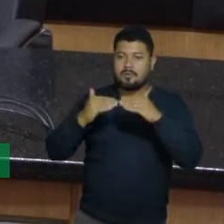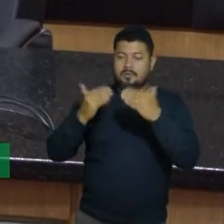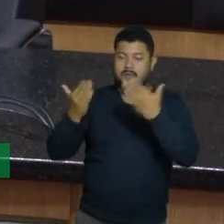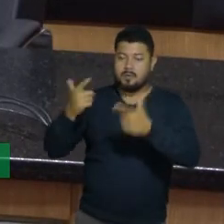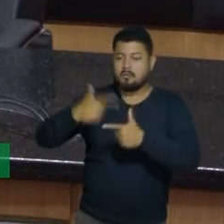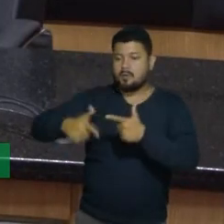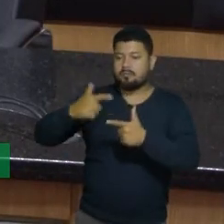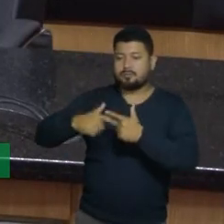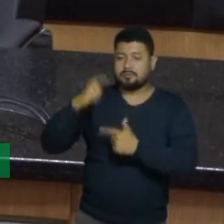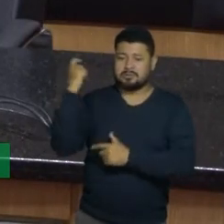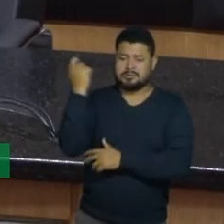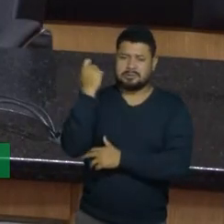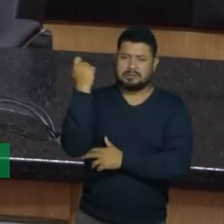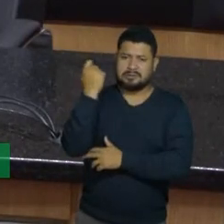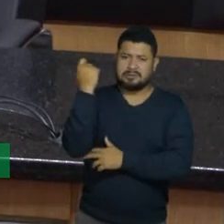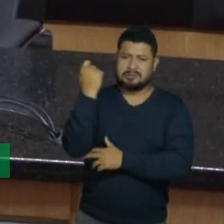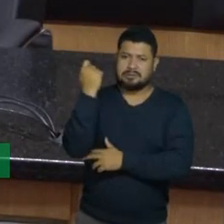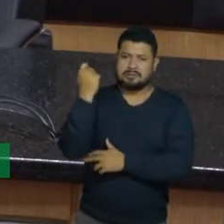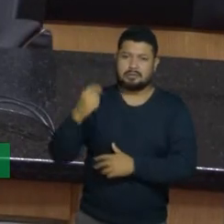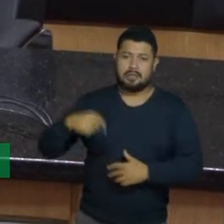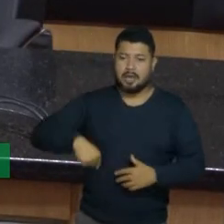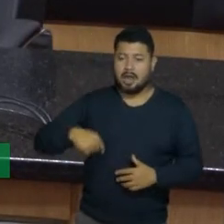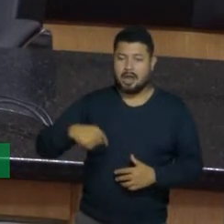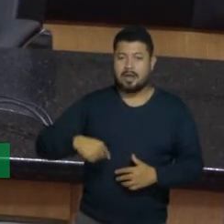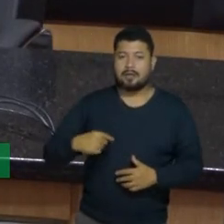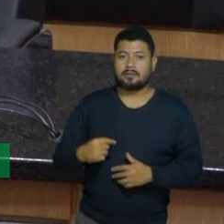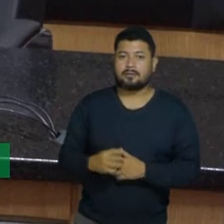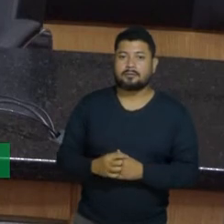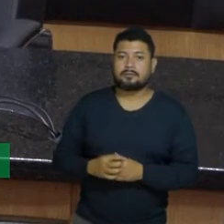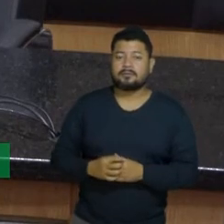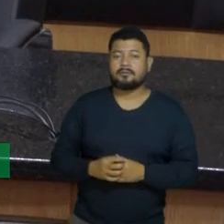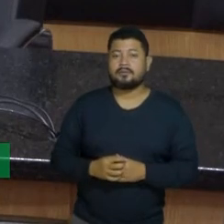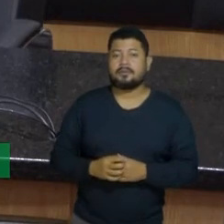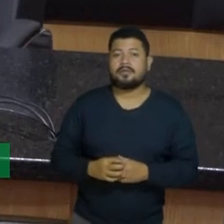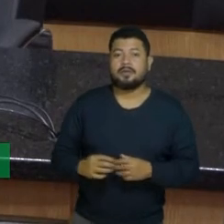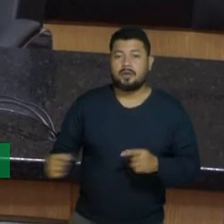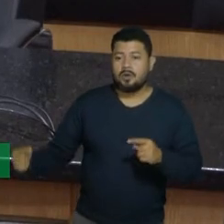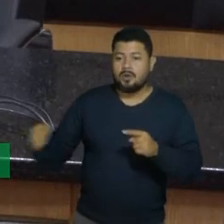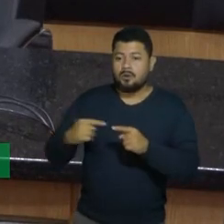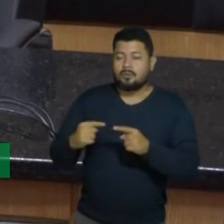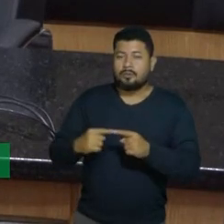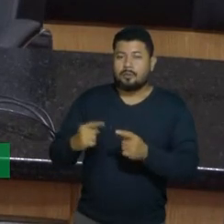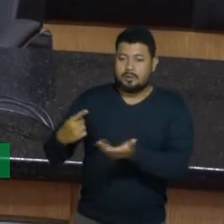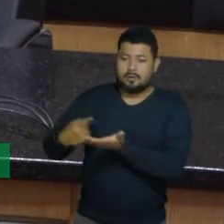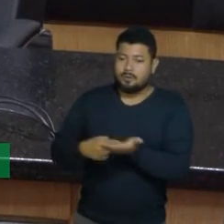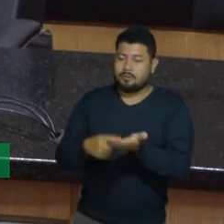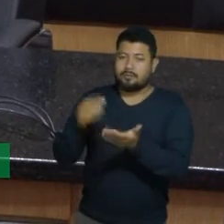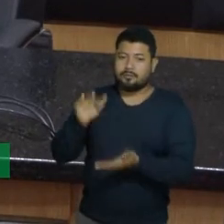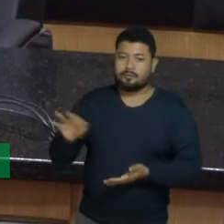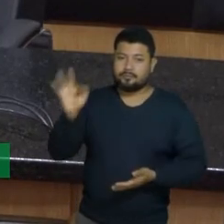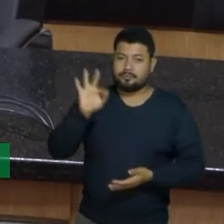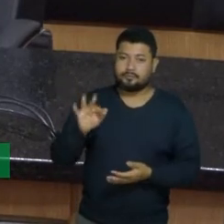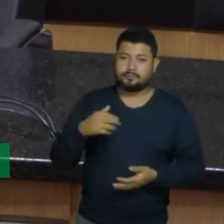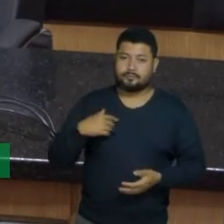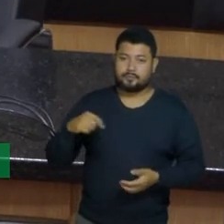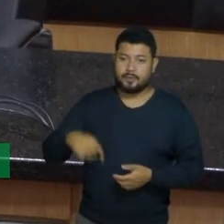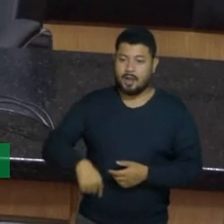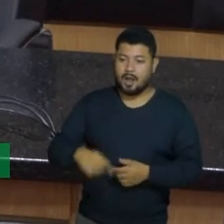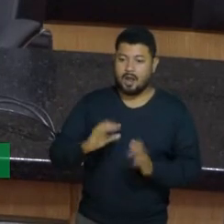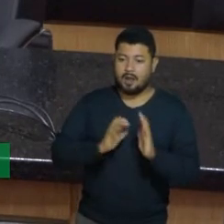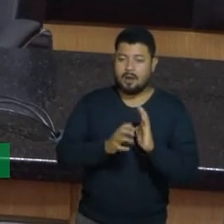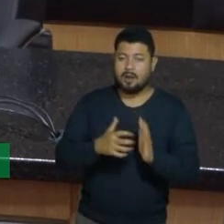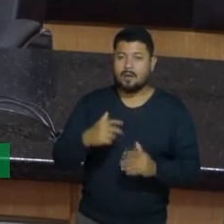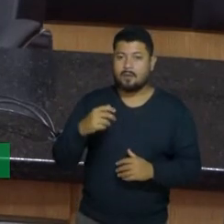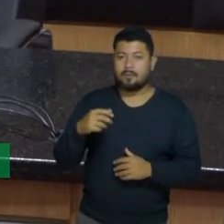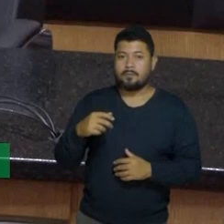gente enfrenta nos estados, na nossa federação, que é em relação ao Pacto Federativo. Inclusive, o Partido Novo e o deputado Matheus Cadorinho, ao qual